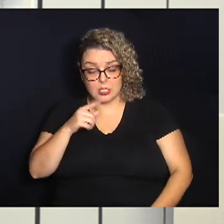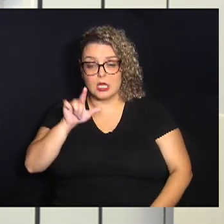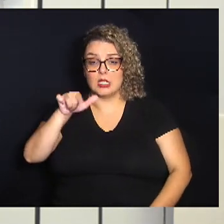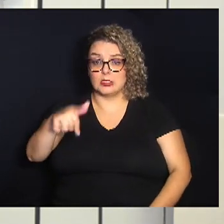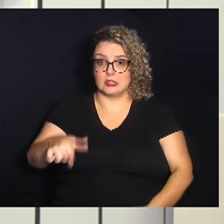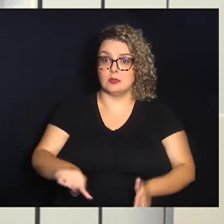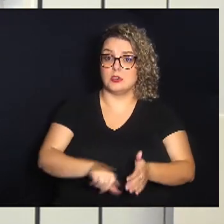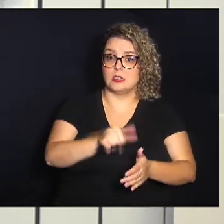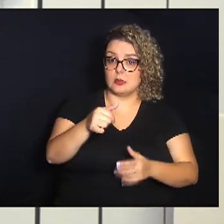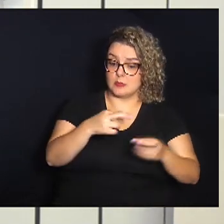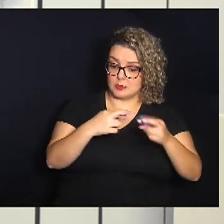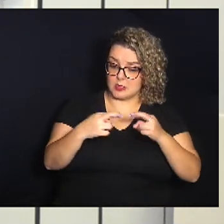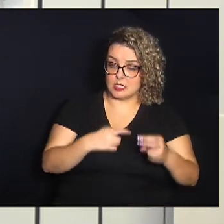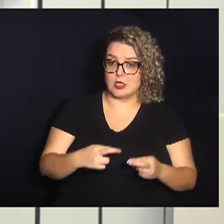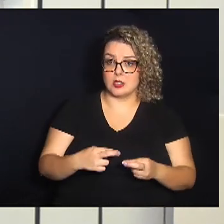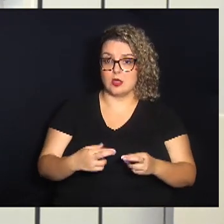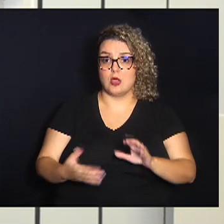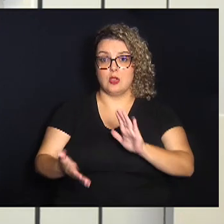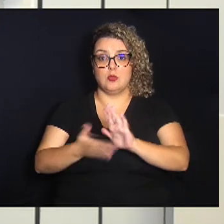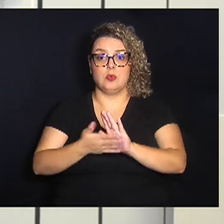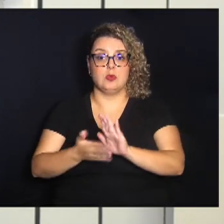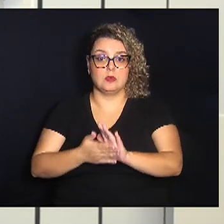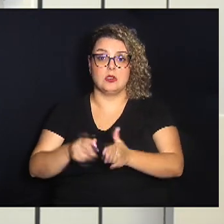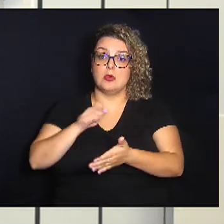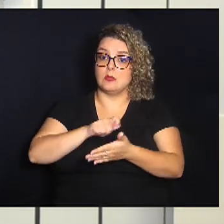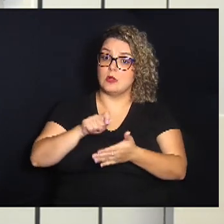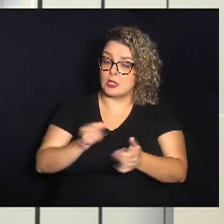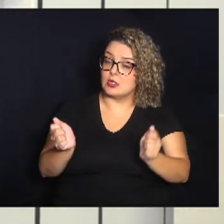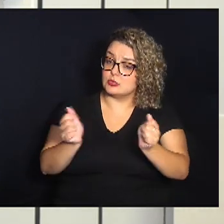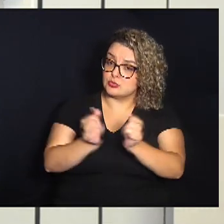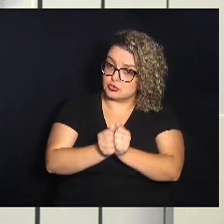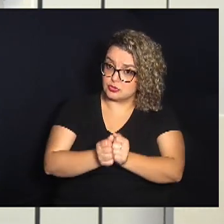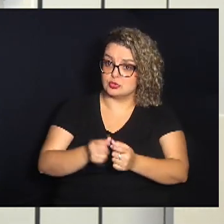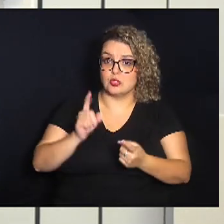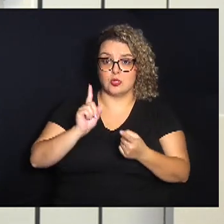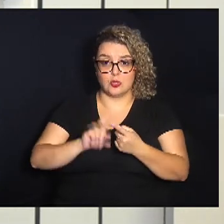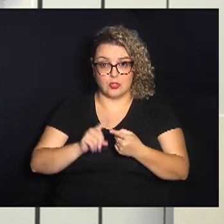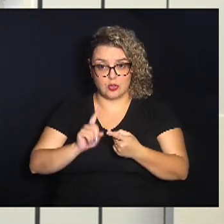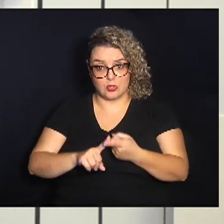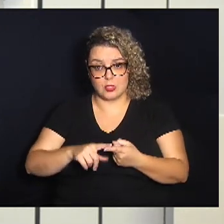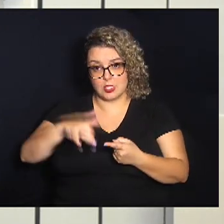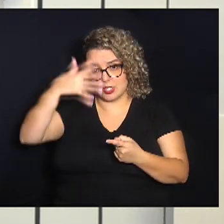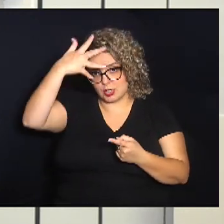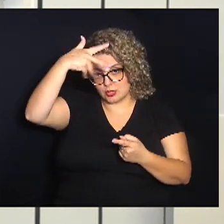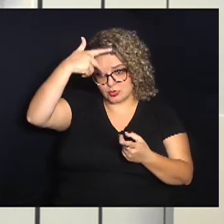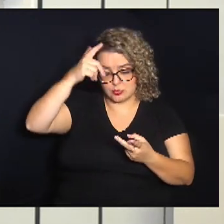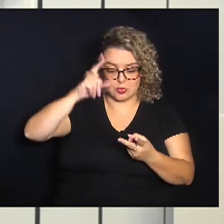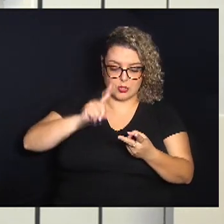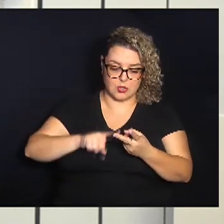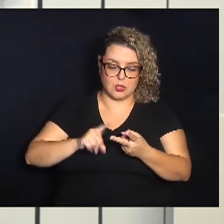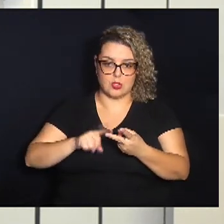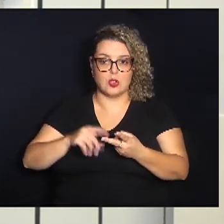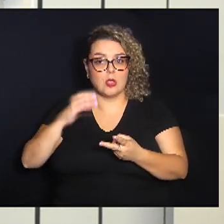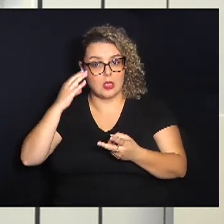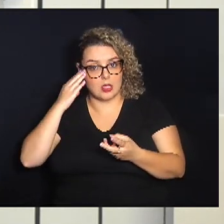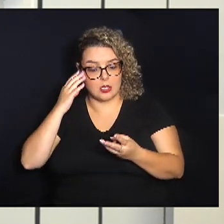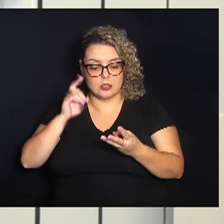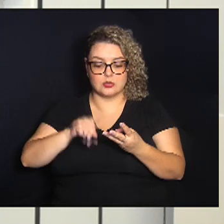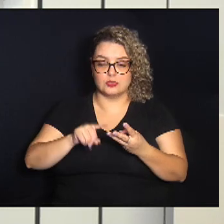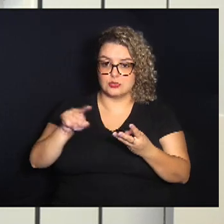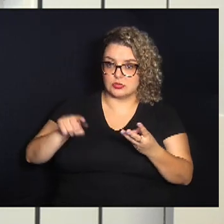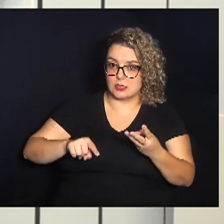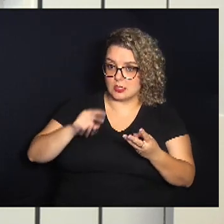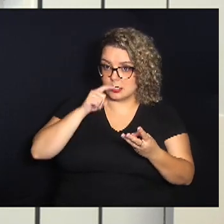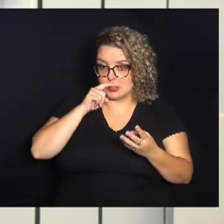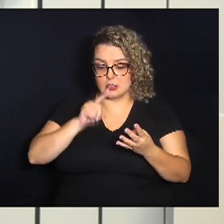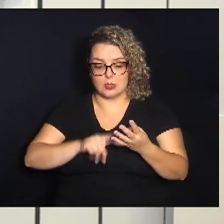a primeira análise, a proposta também foi subscrita pelos parlamentares Rodrigo da Farmadique, Luiz Cirilo, Zé Carlos,